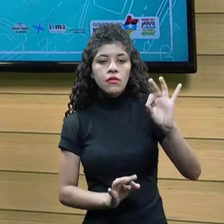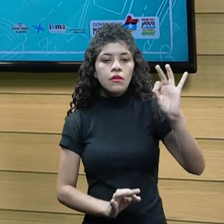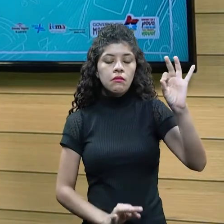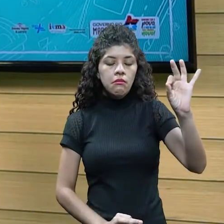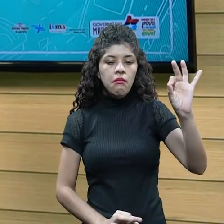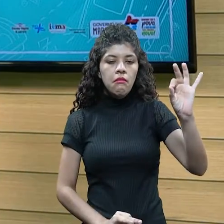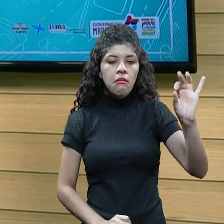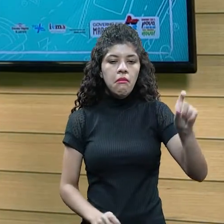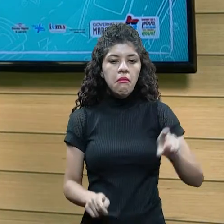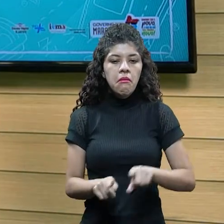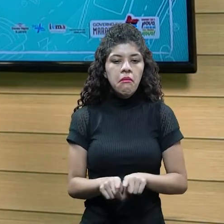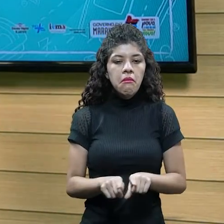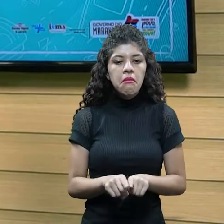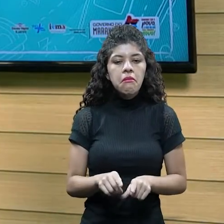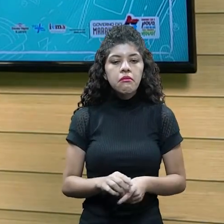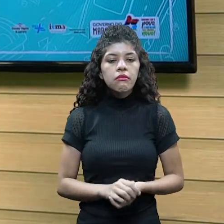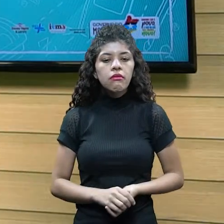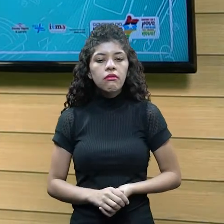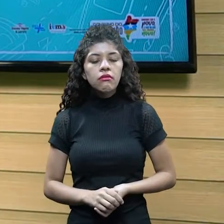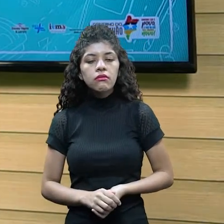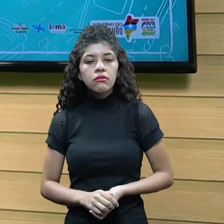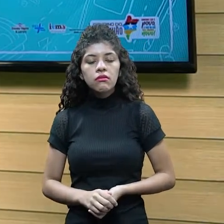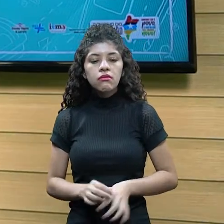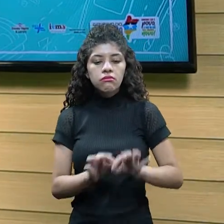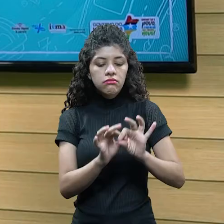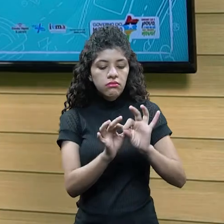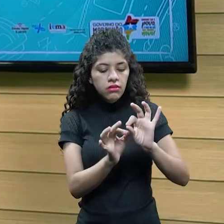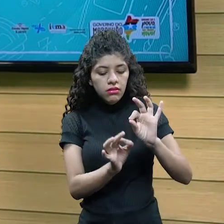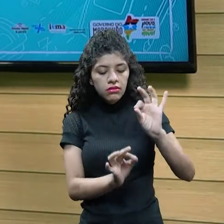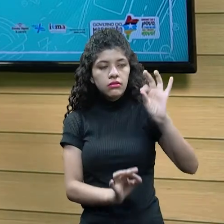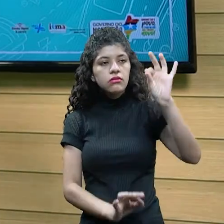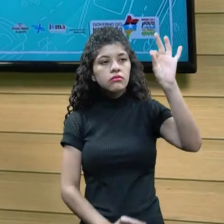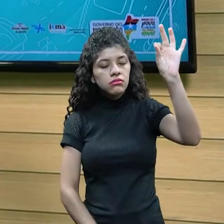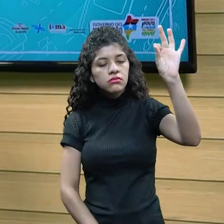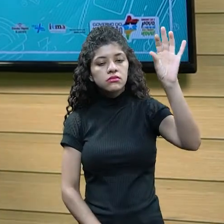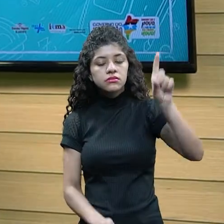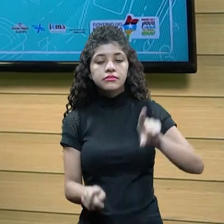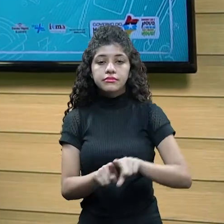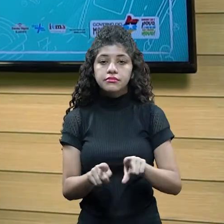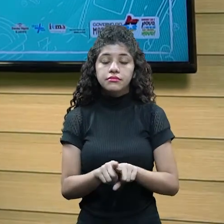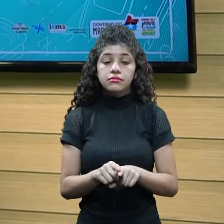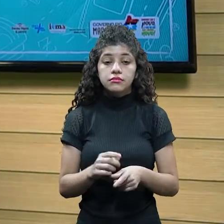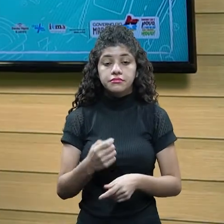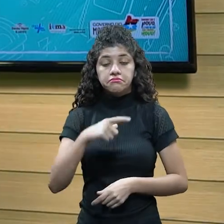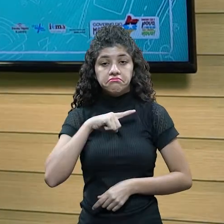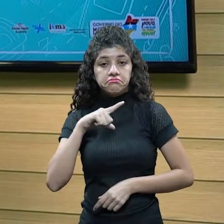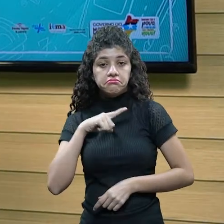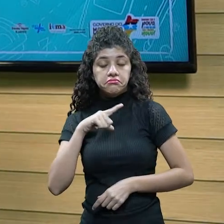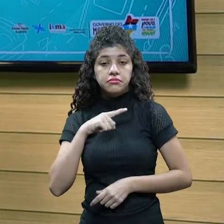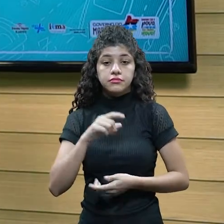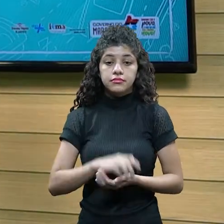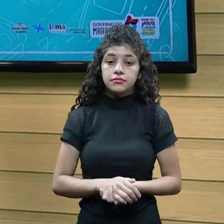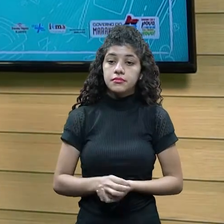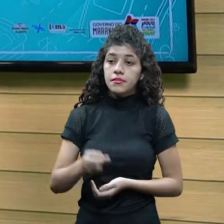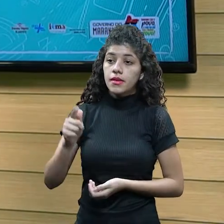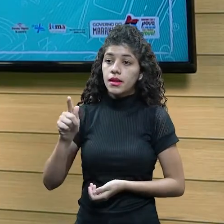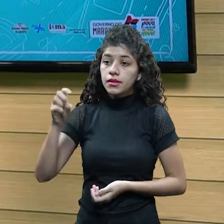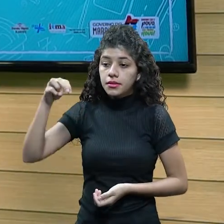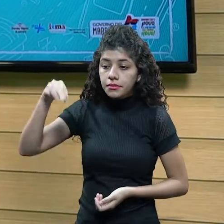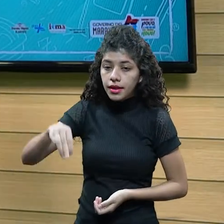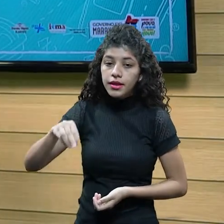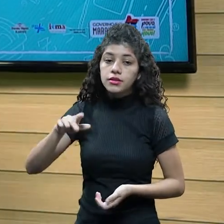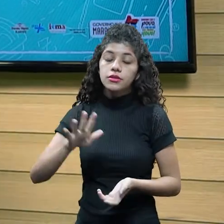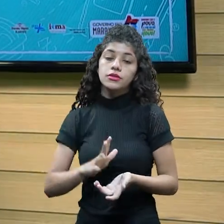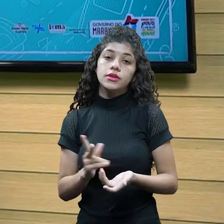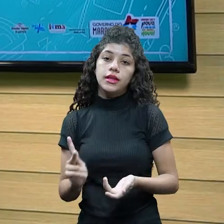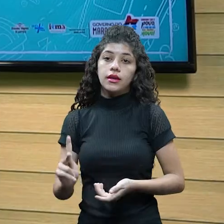Professor, outro dia eu vi um termo chamado hectômetro. O que é hectômetro? Também é uma medida de comprimento. Você tem o metro, o quilômetro, o